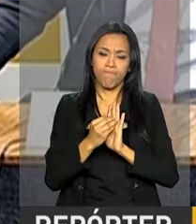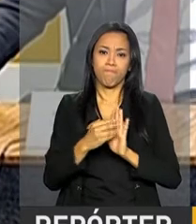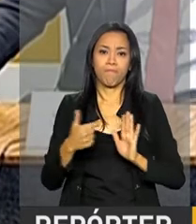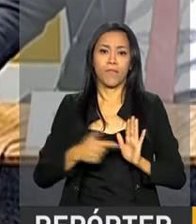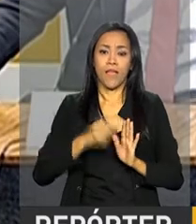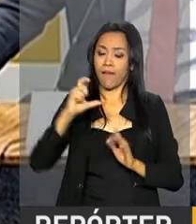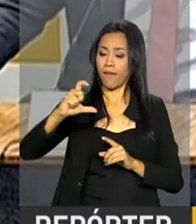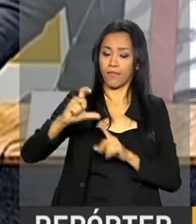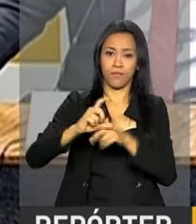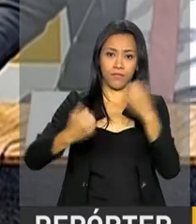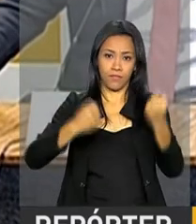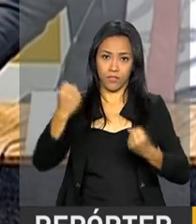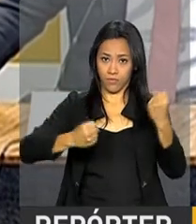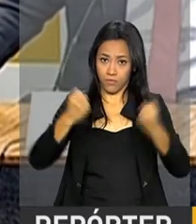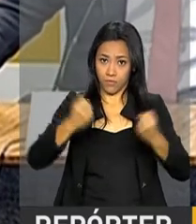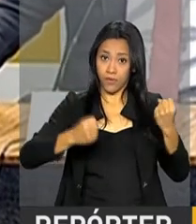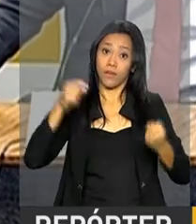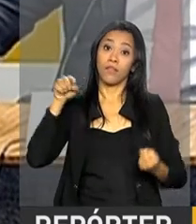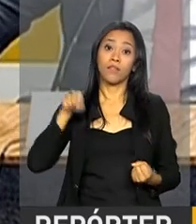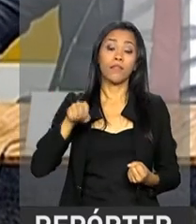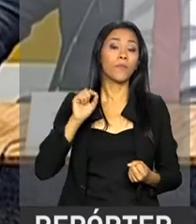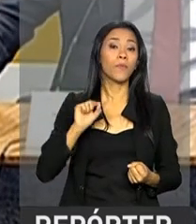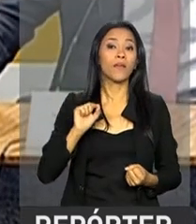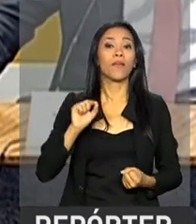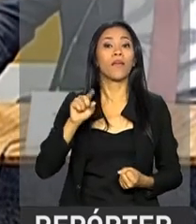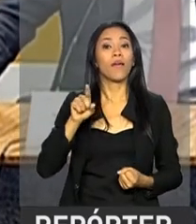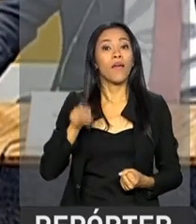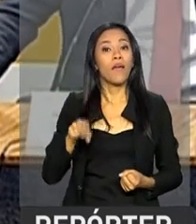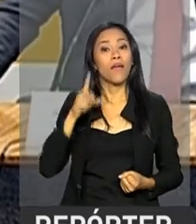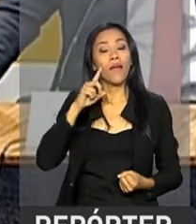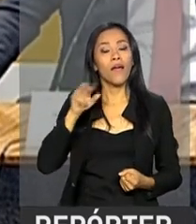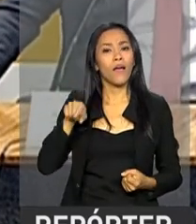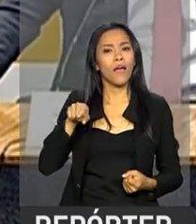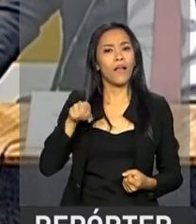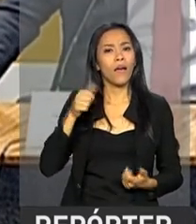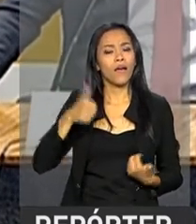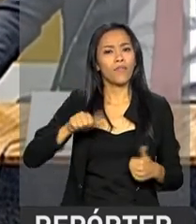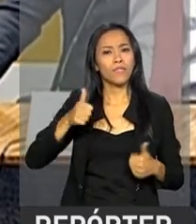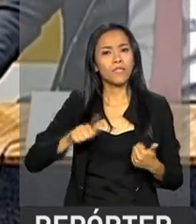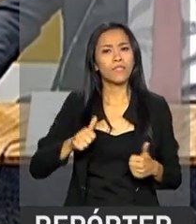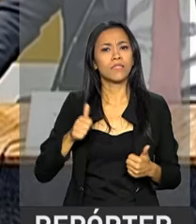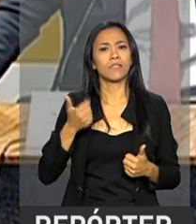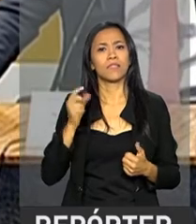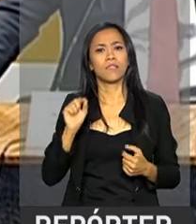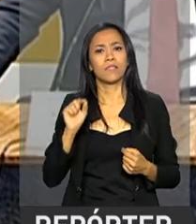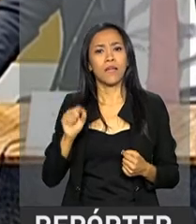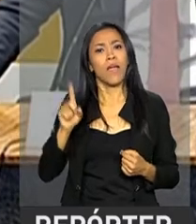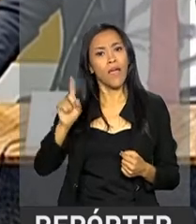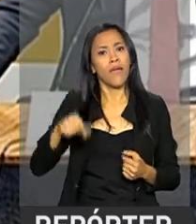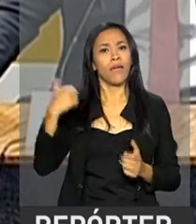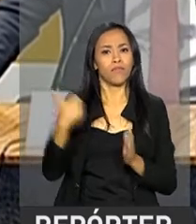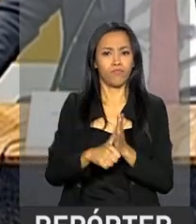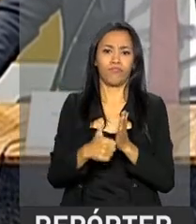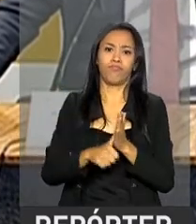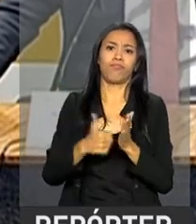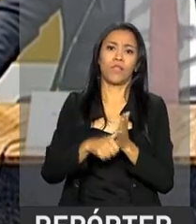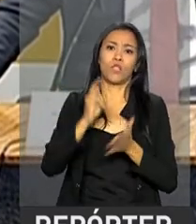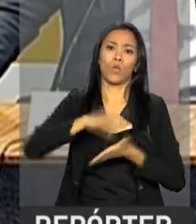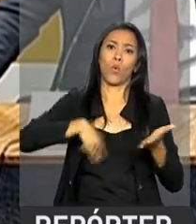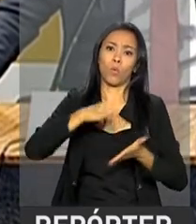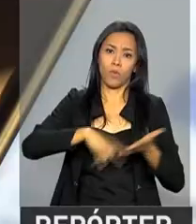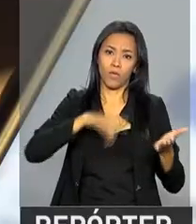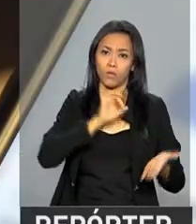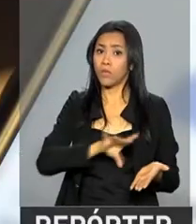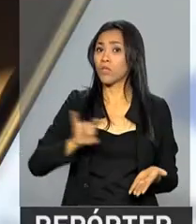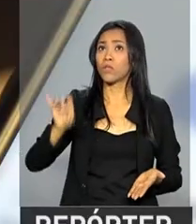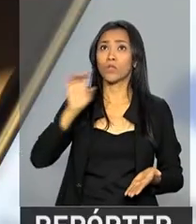habilitação sem o mandamento legal avalia a a avalia de carteira de identificação em todo o território nacional